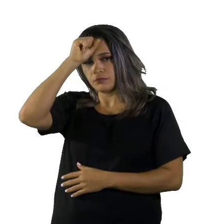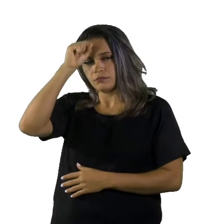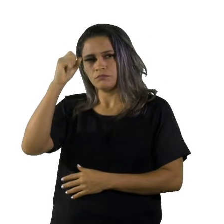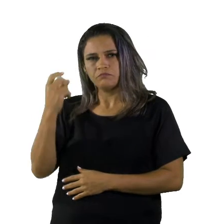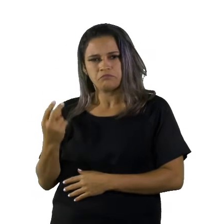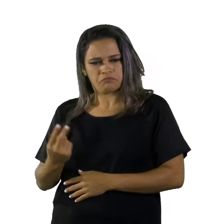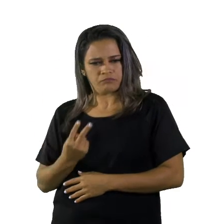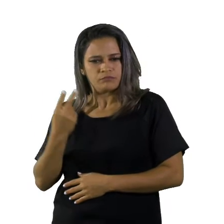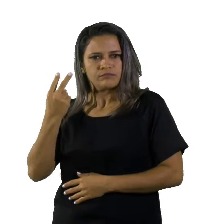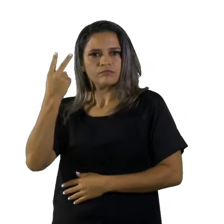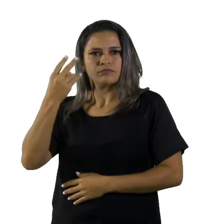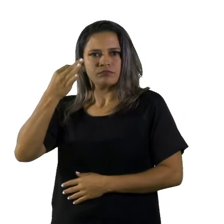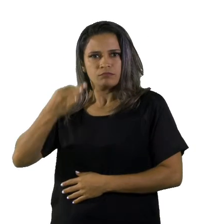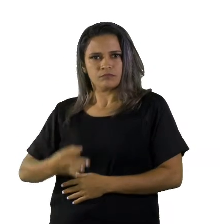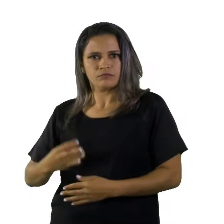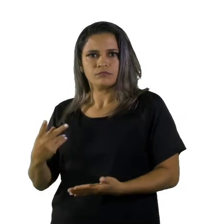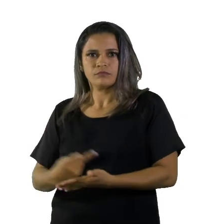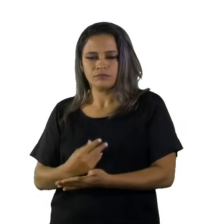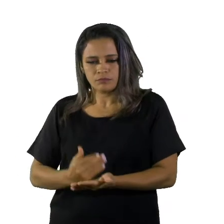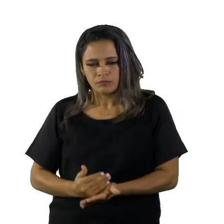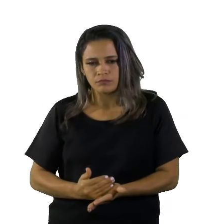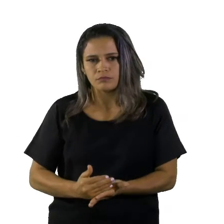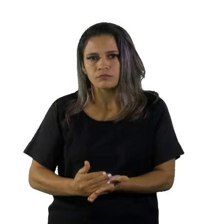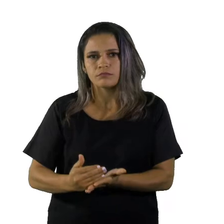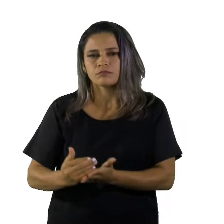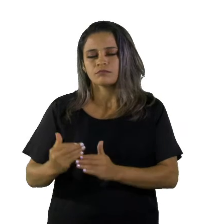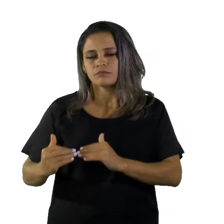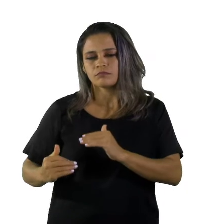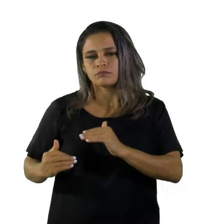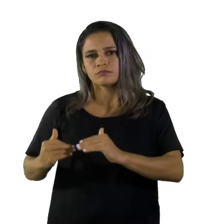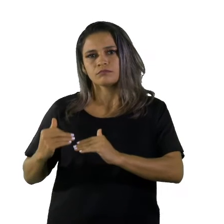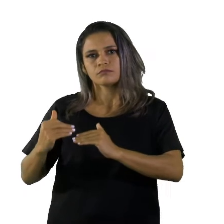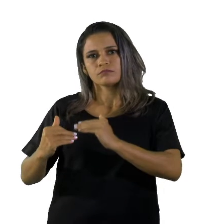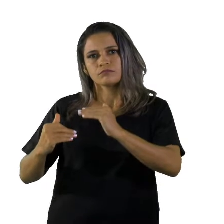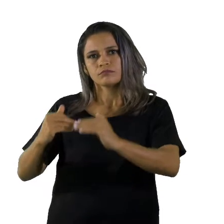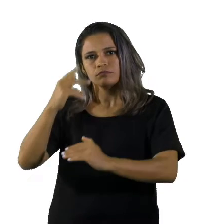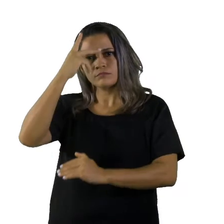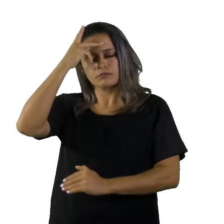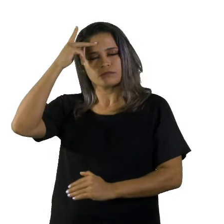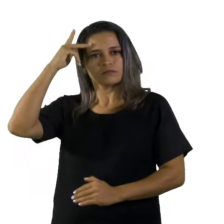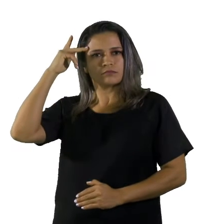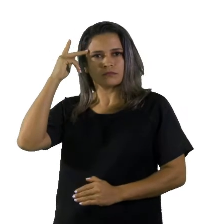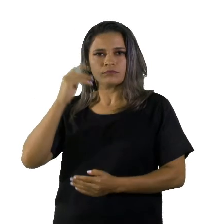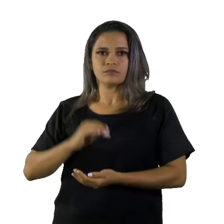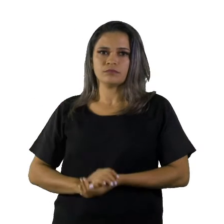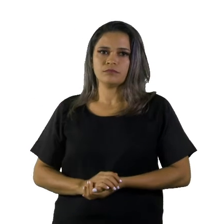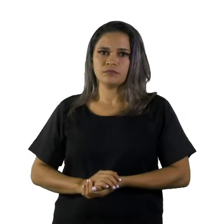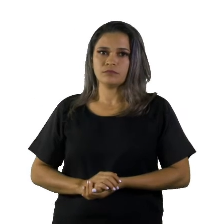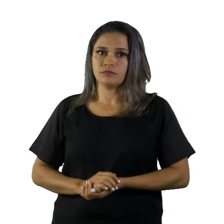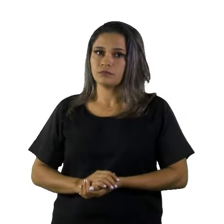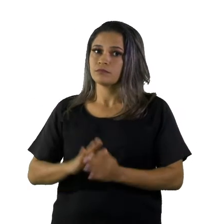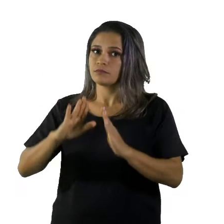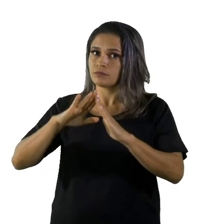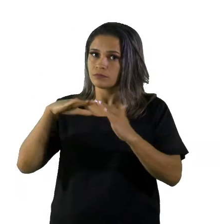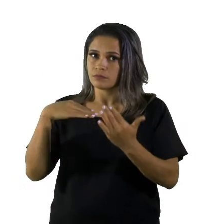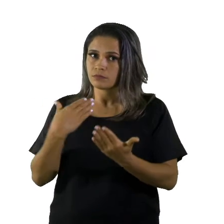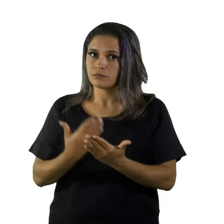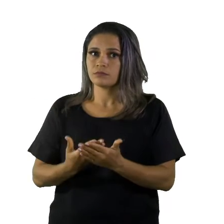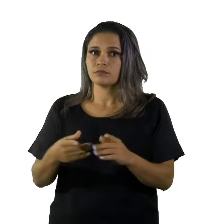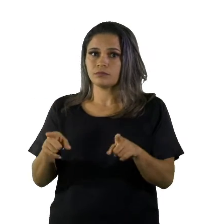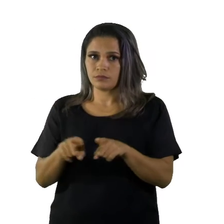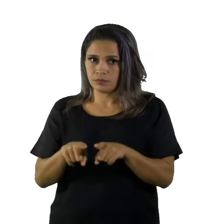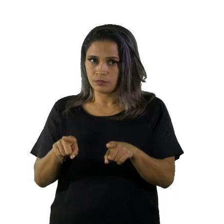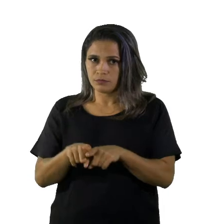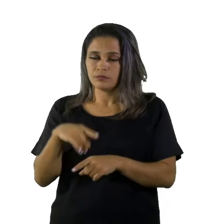e o errado, e a partir daí vai se formando enquanto pessoa. A escola também tem um